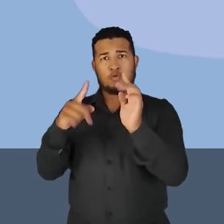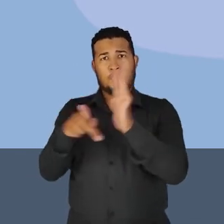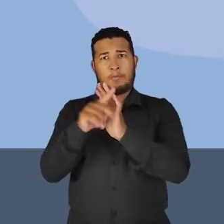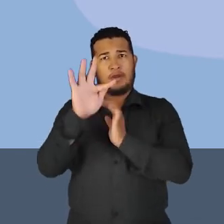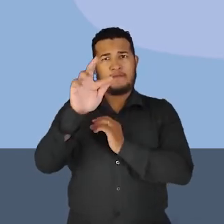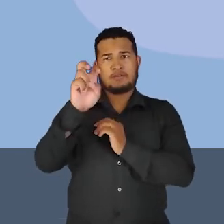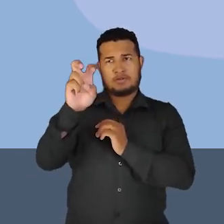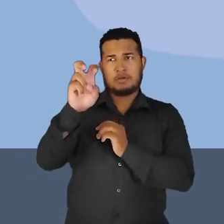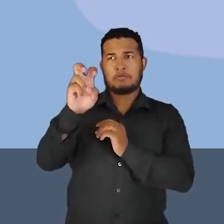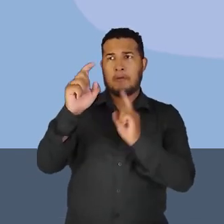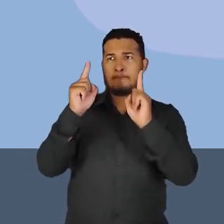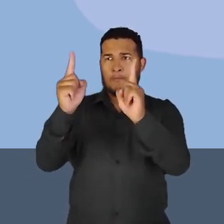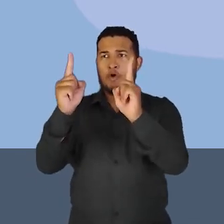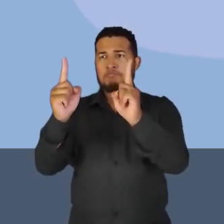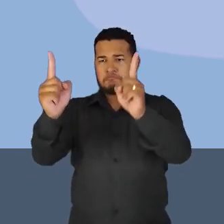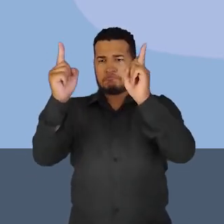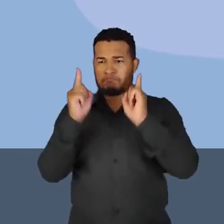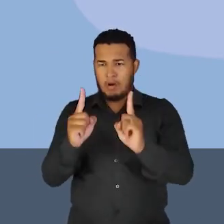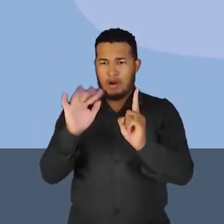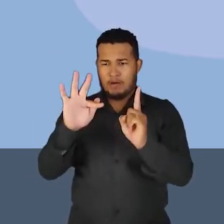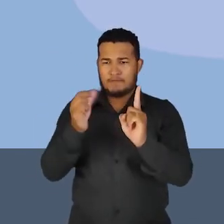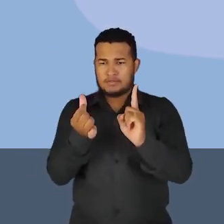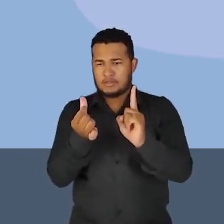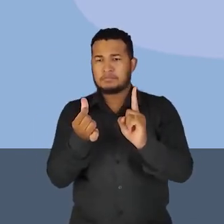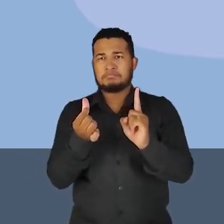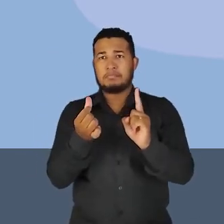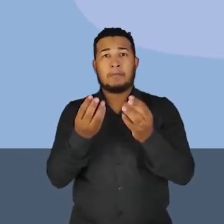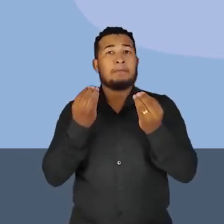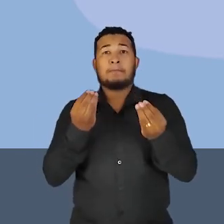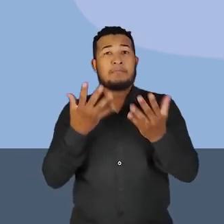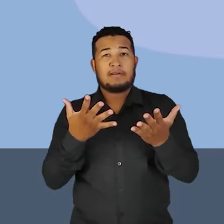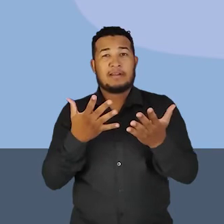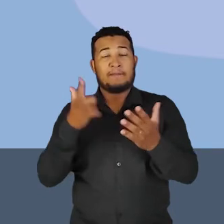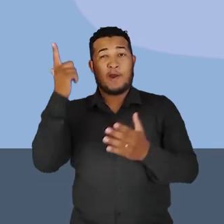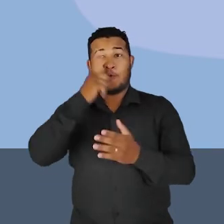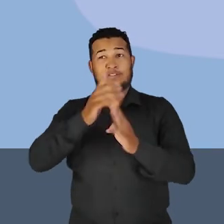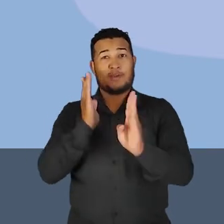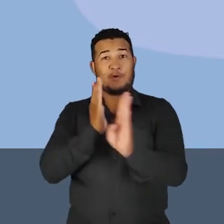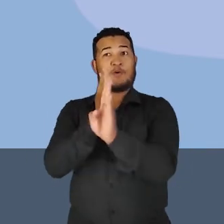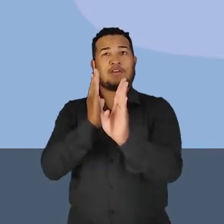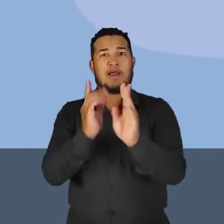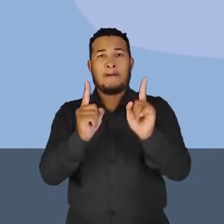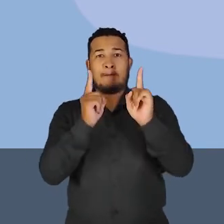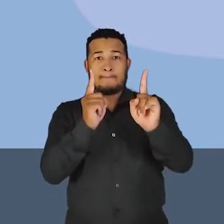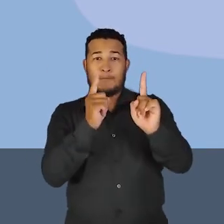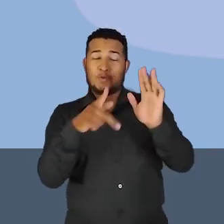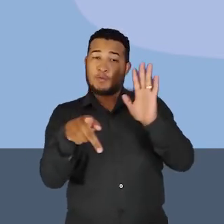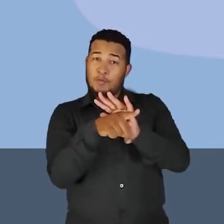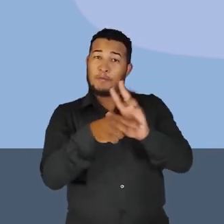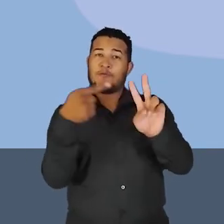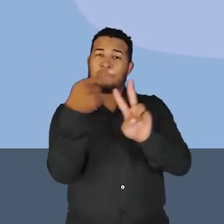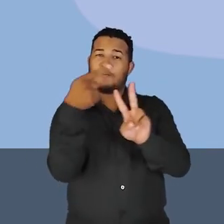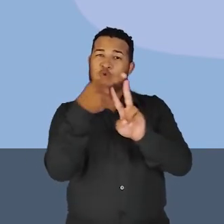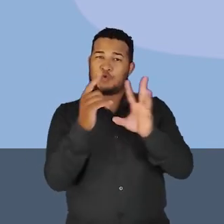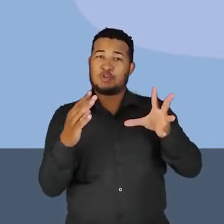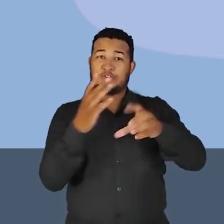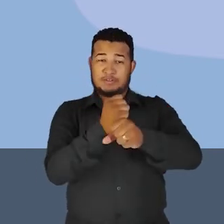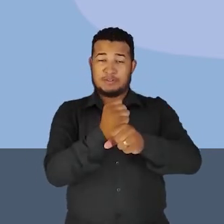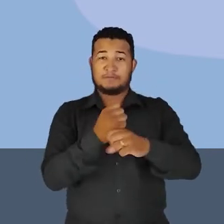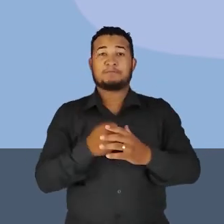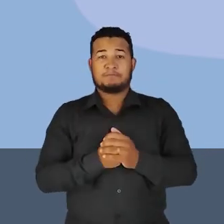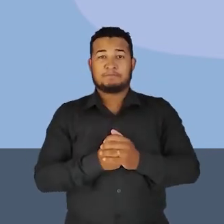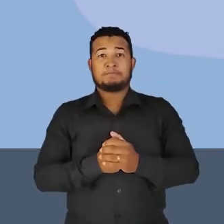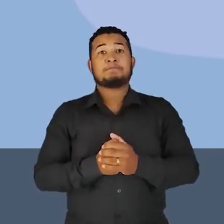o módulo do vetor F6. Para quê? Para conseguir encontrar um módulo do vetor resultante.